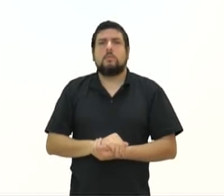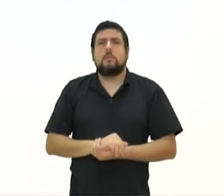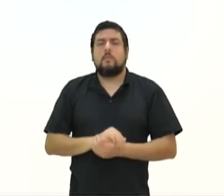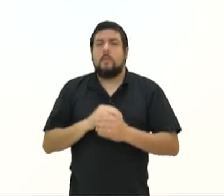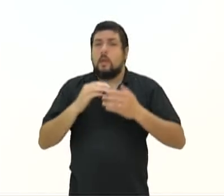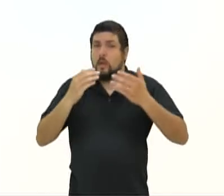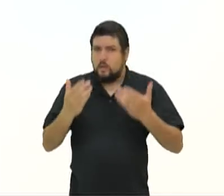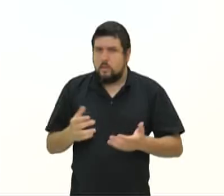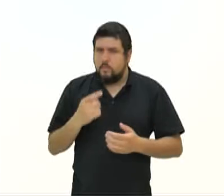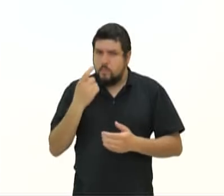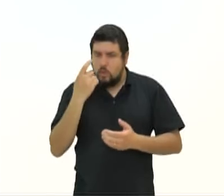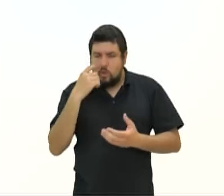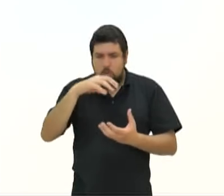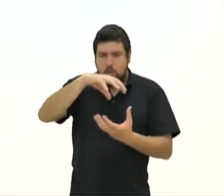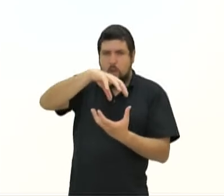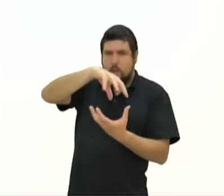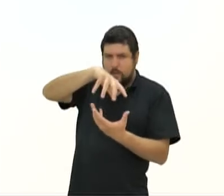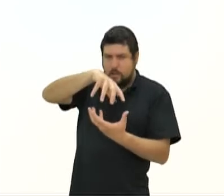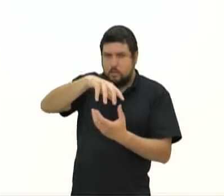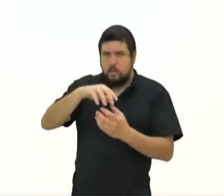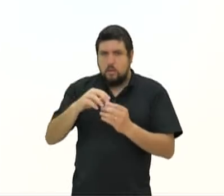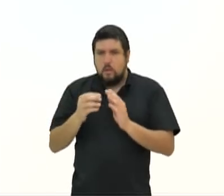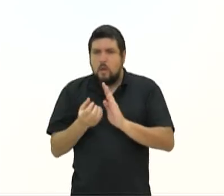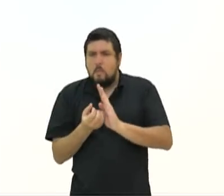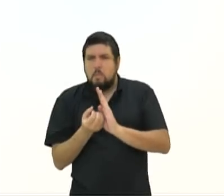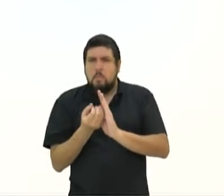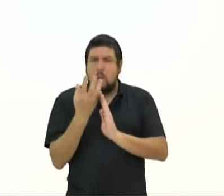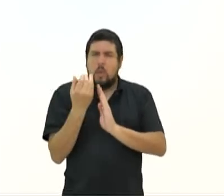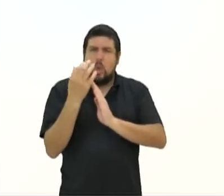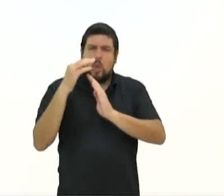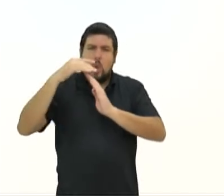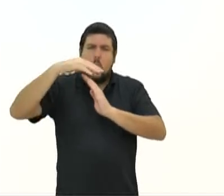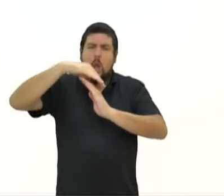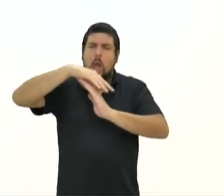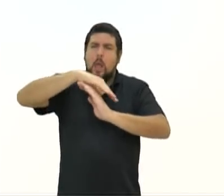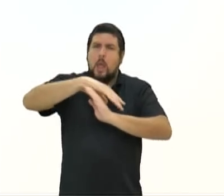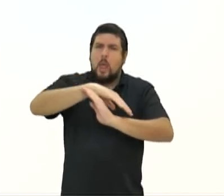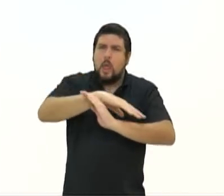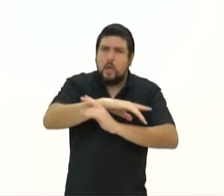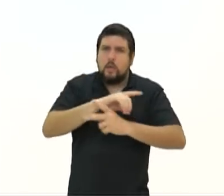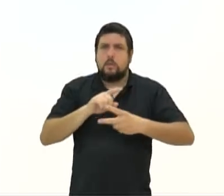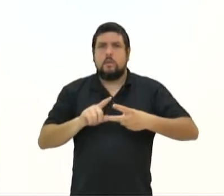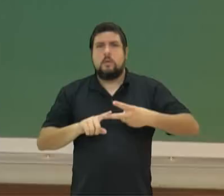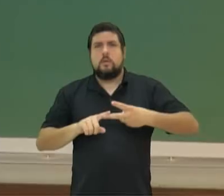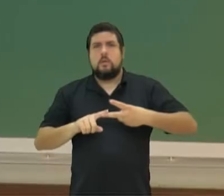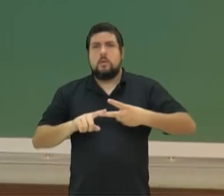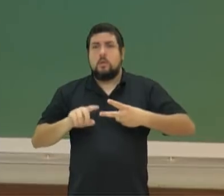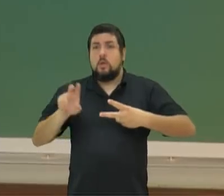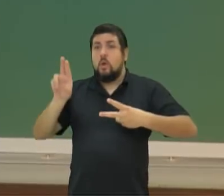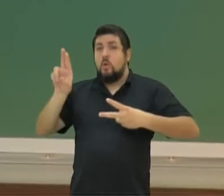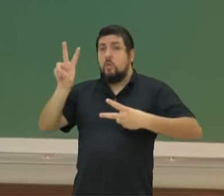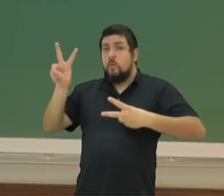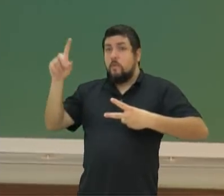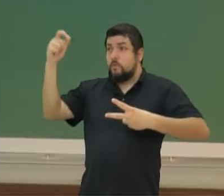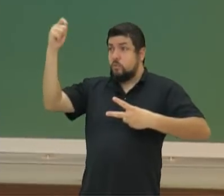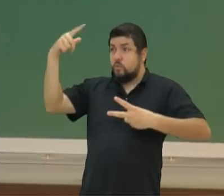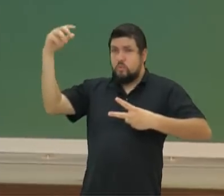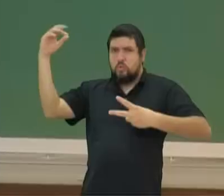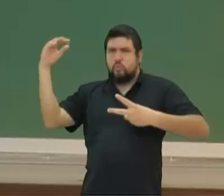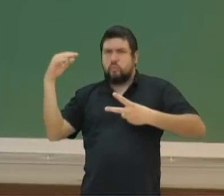lava, tendo raios ultravioletas, descargas elétricas e asteroides bombardeando o planeta, era